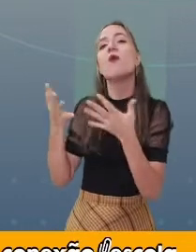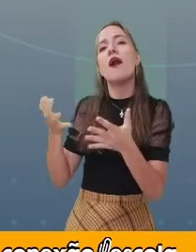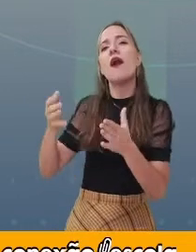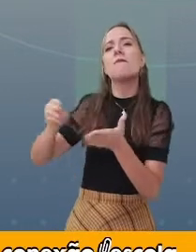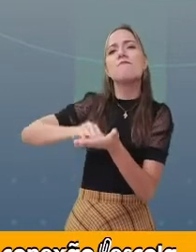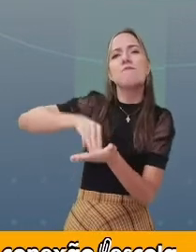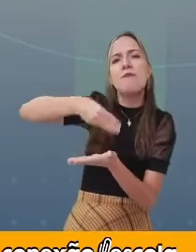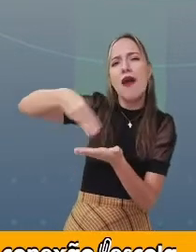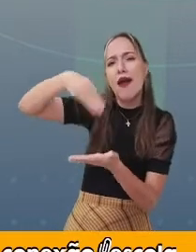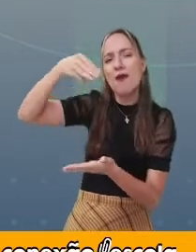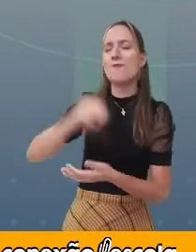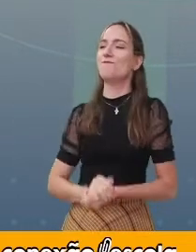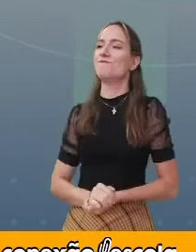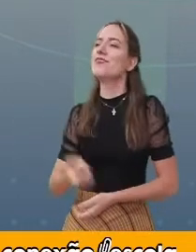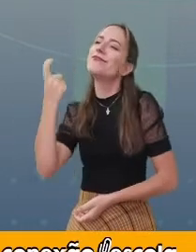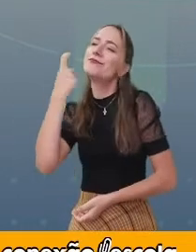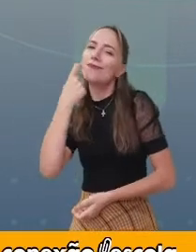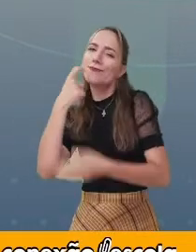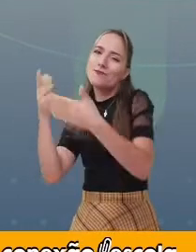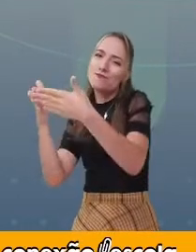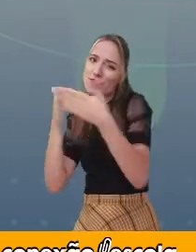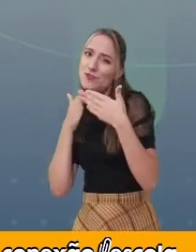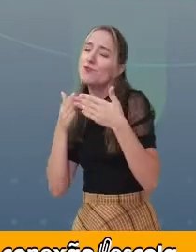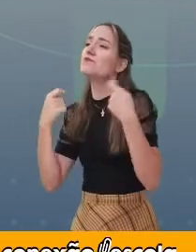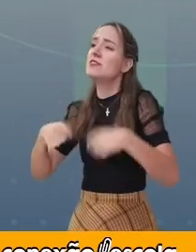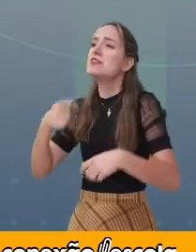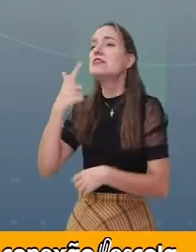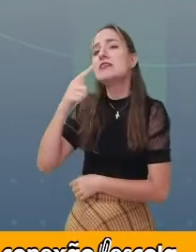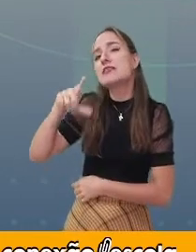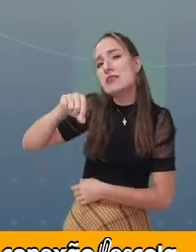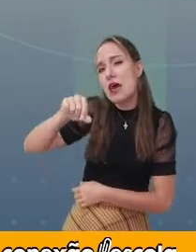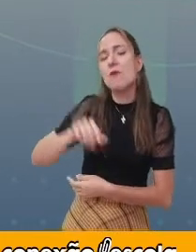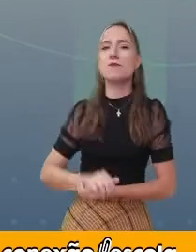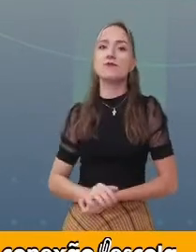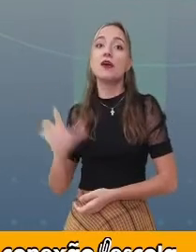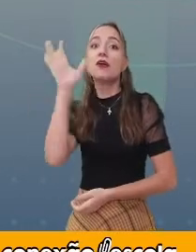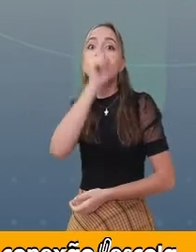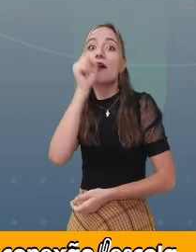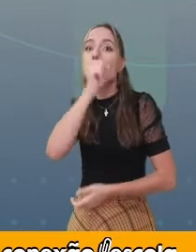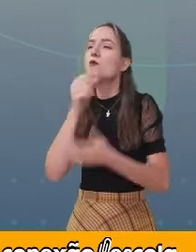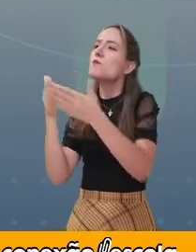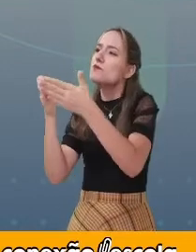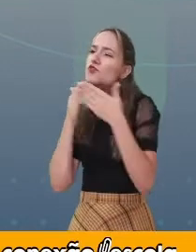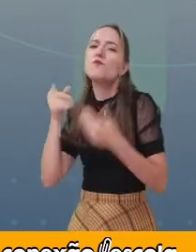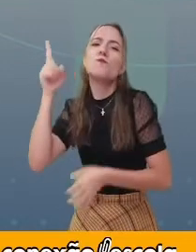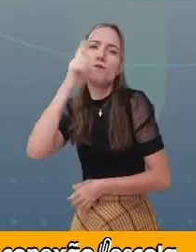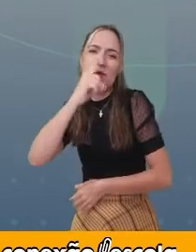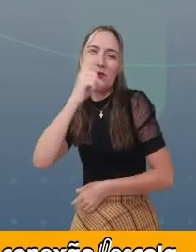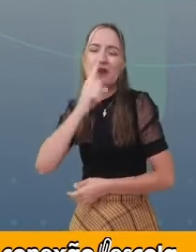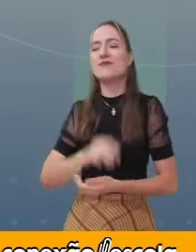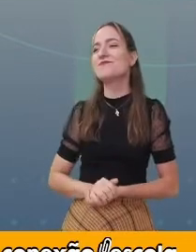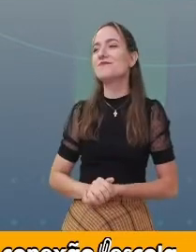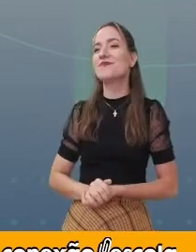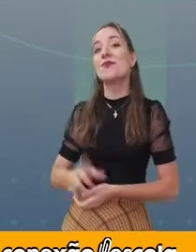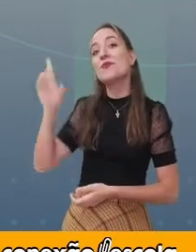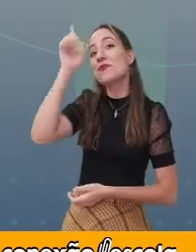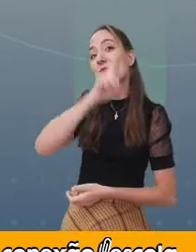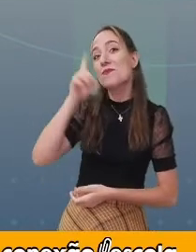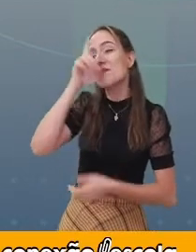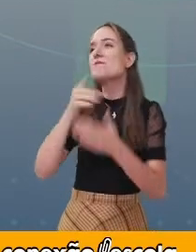mel. Sexta, um pouco de sal. Sábado, bolachas. E